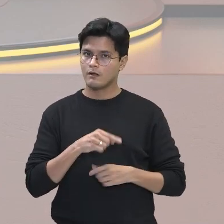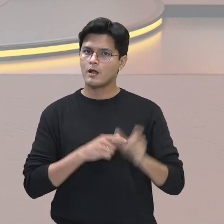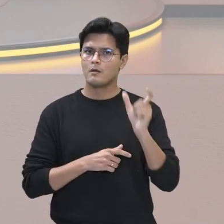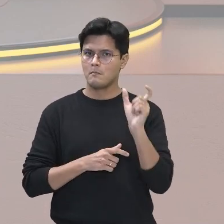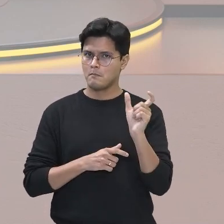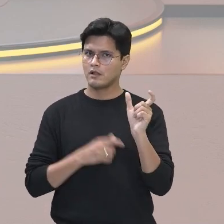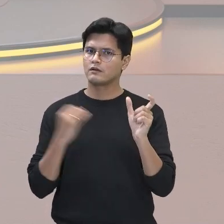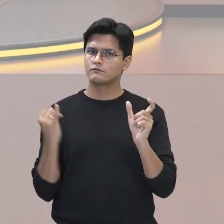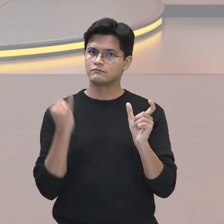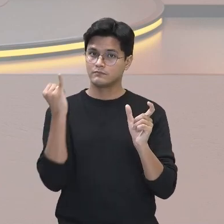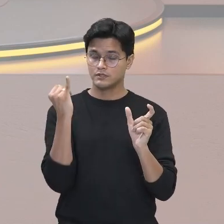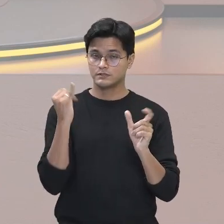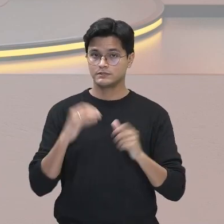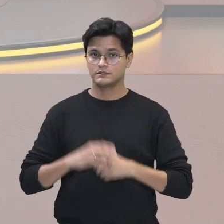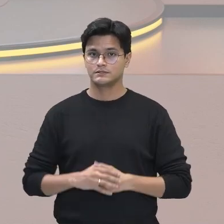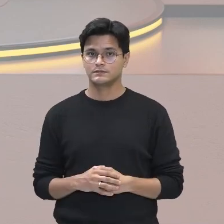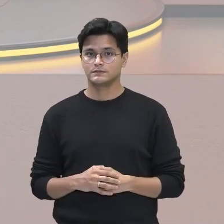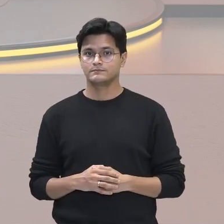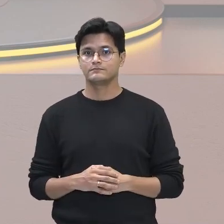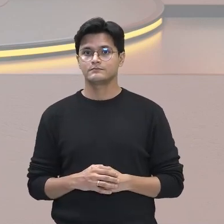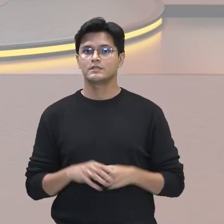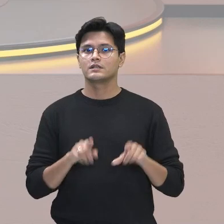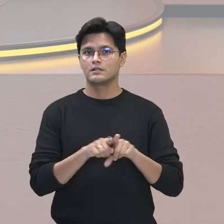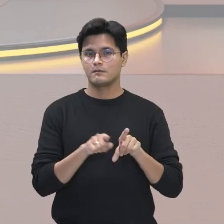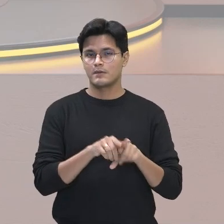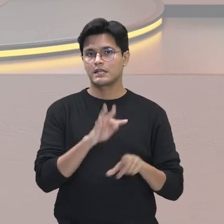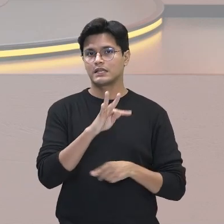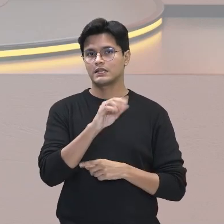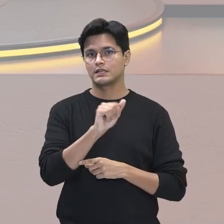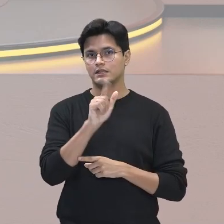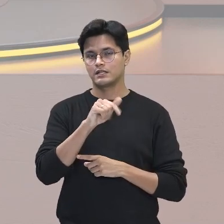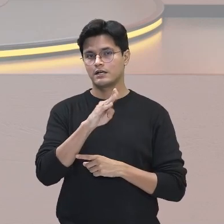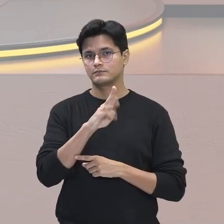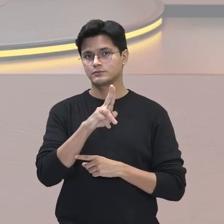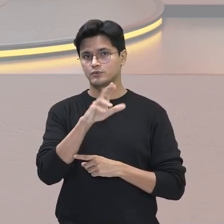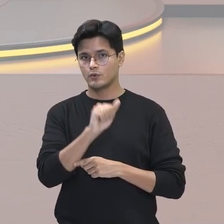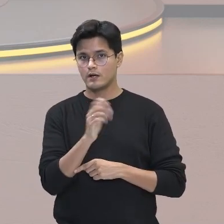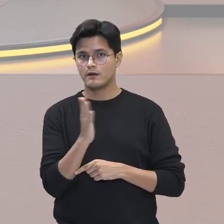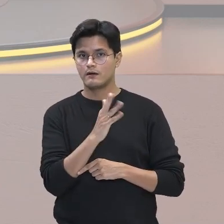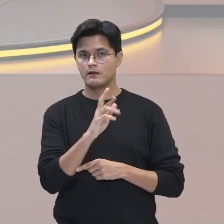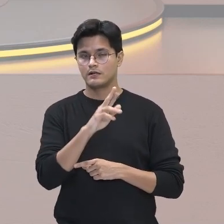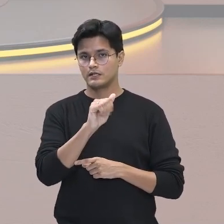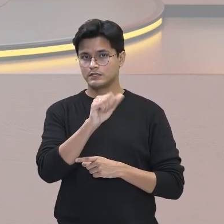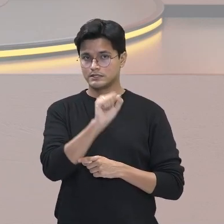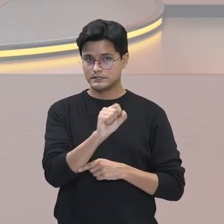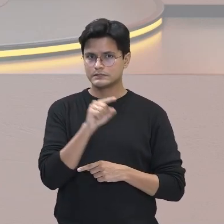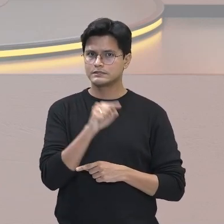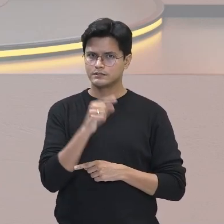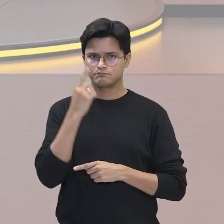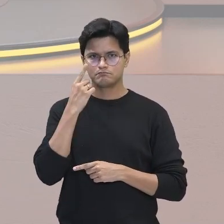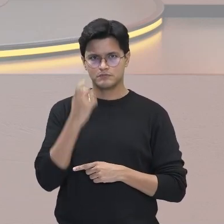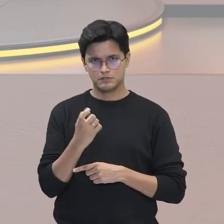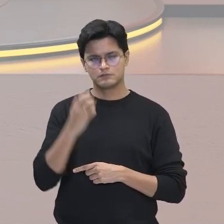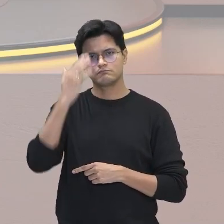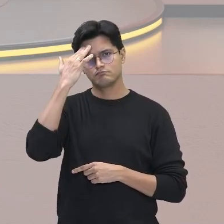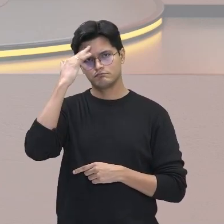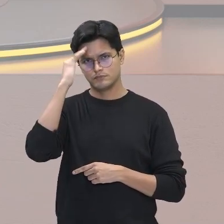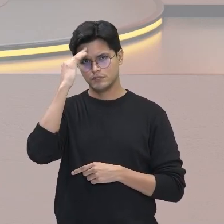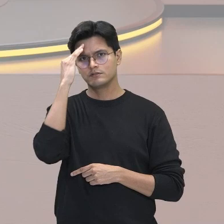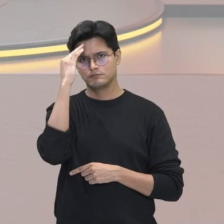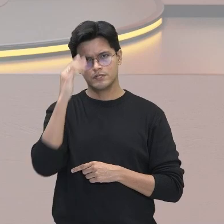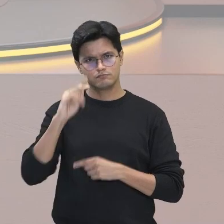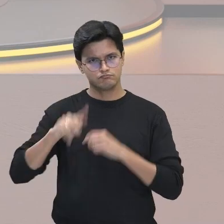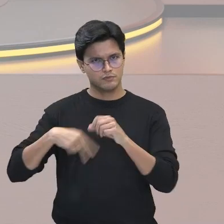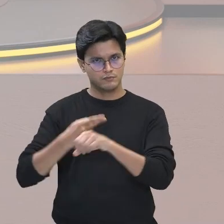fundamental para o empirismo. Tábua rasa, olha só que interessante, nós vamos entender isso daqui a